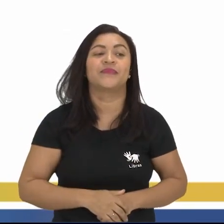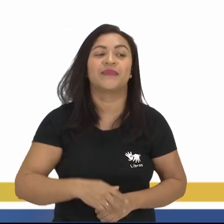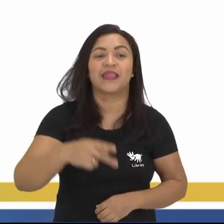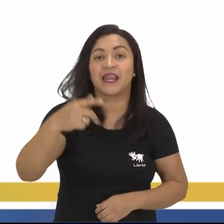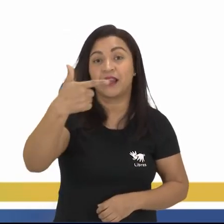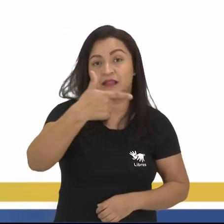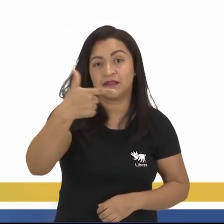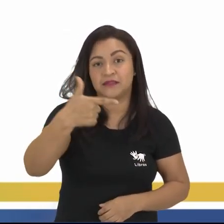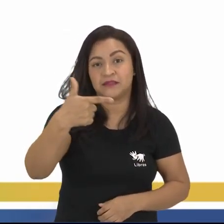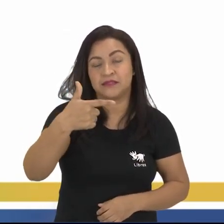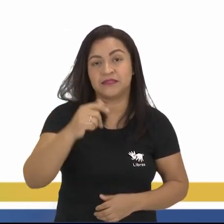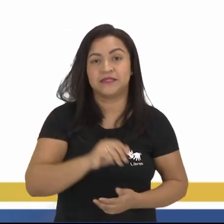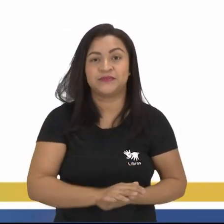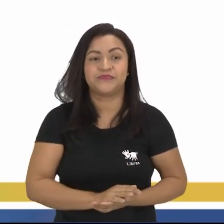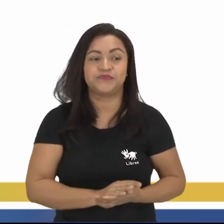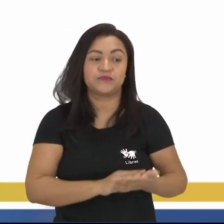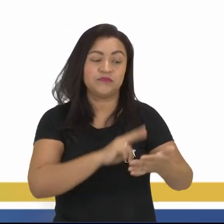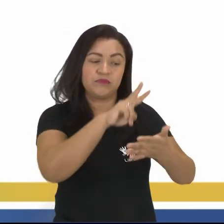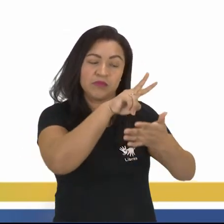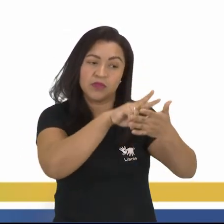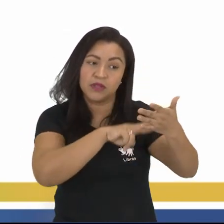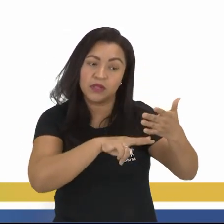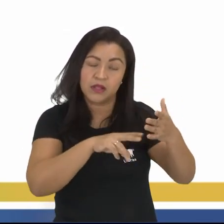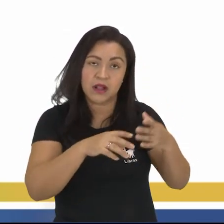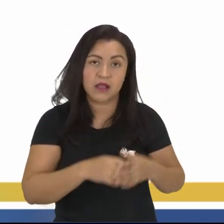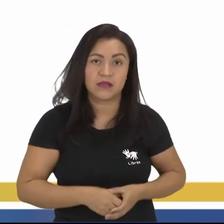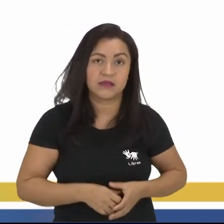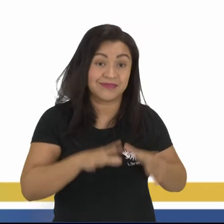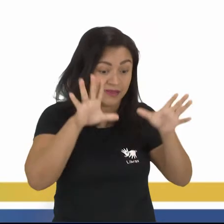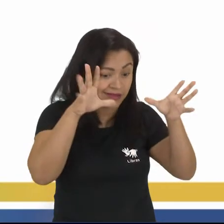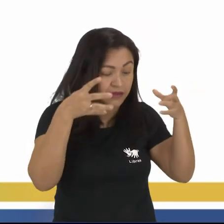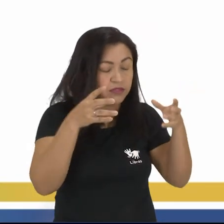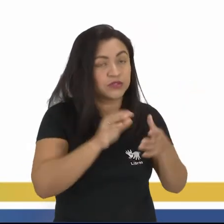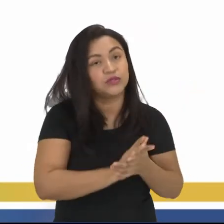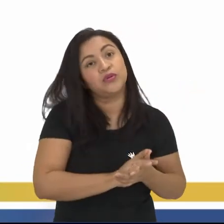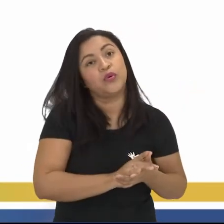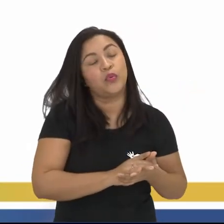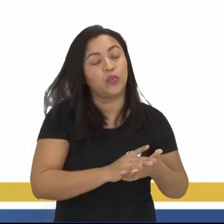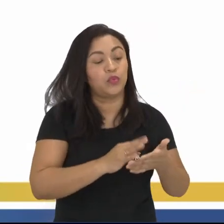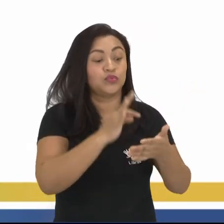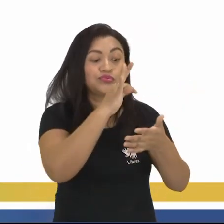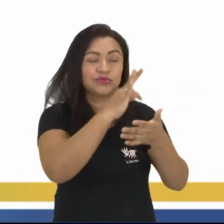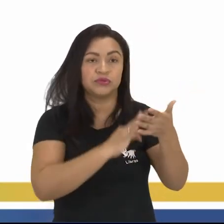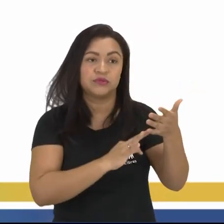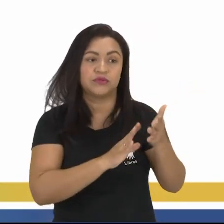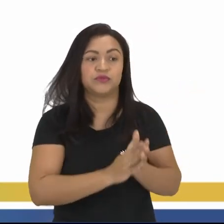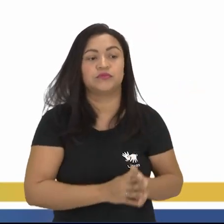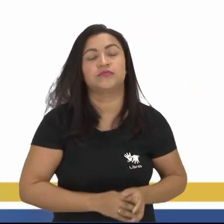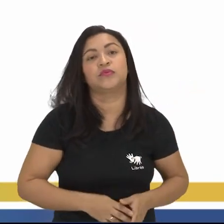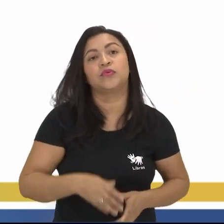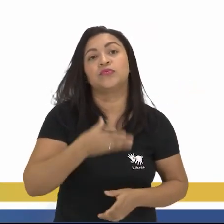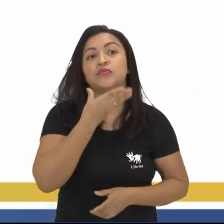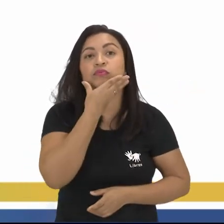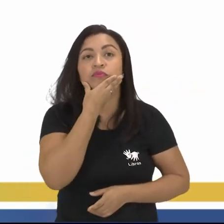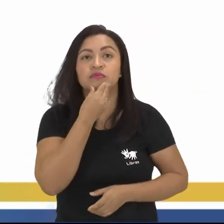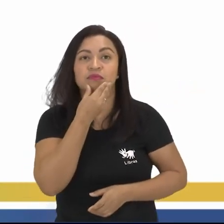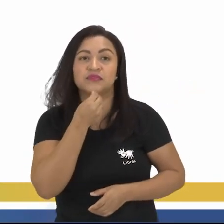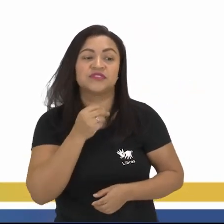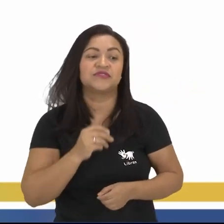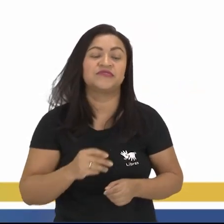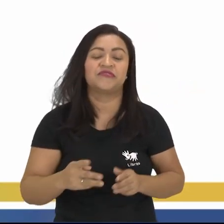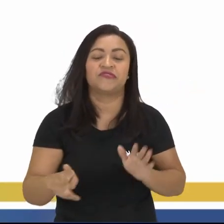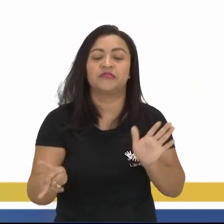questão. Leia com atenção o texto a seguir. Os homens fazem sua própria